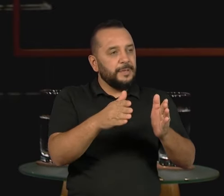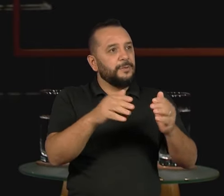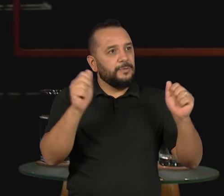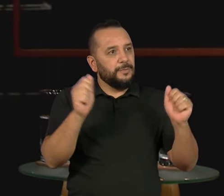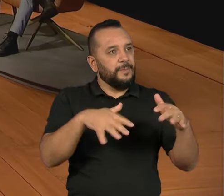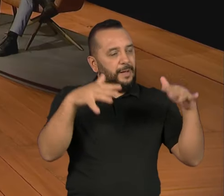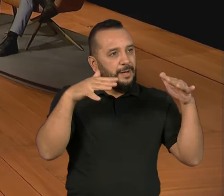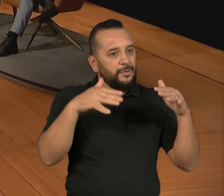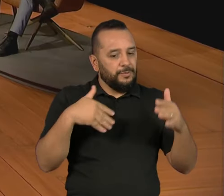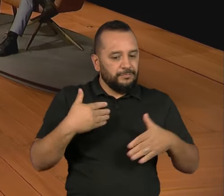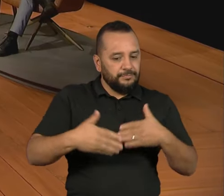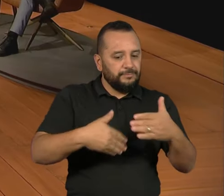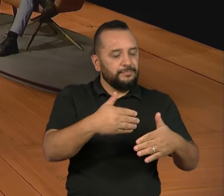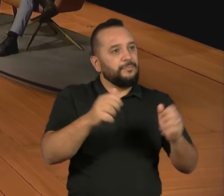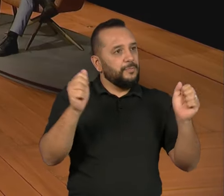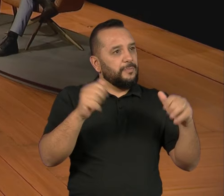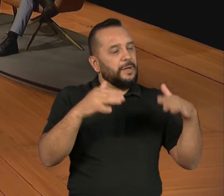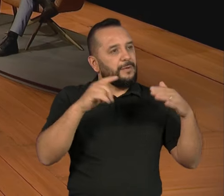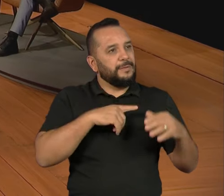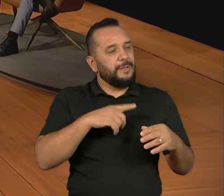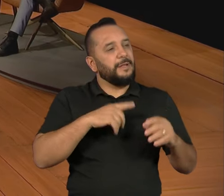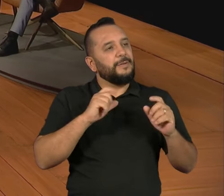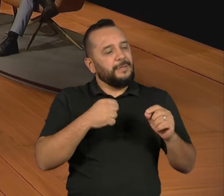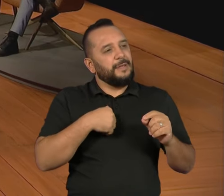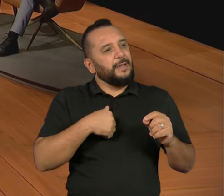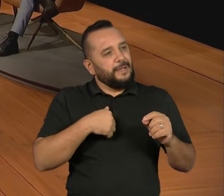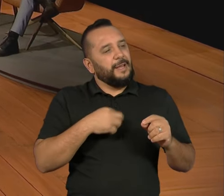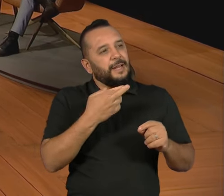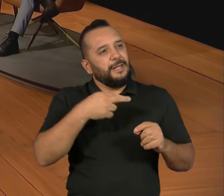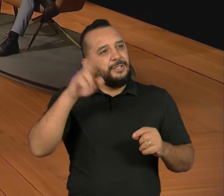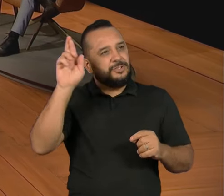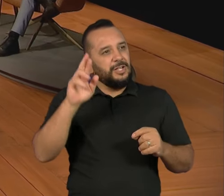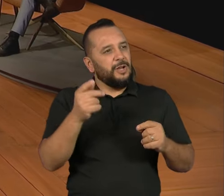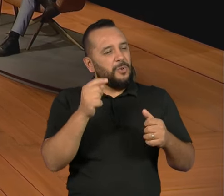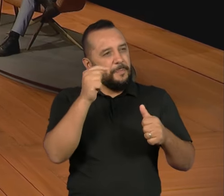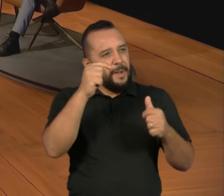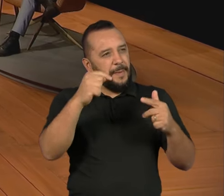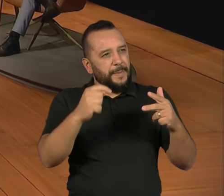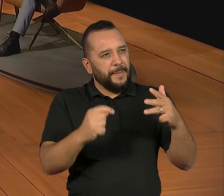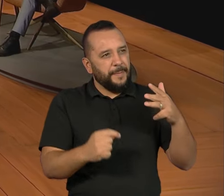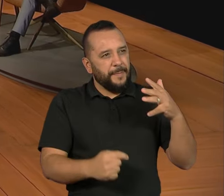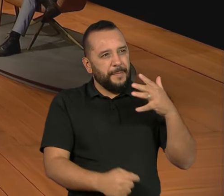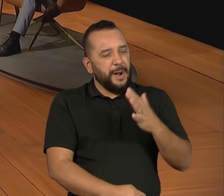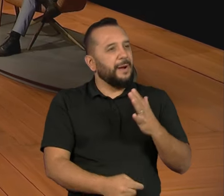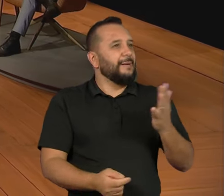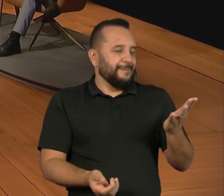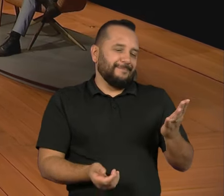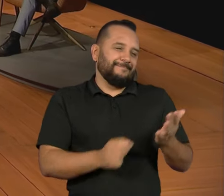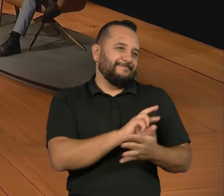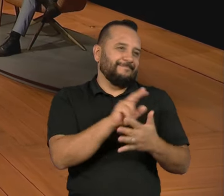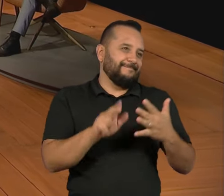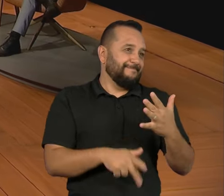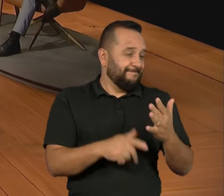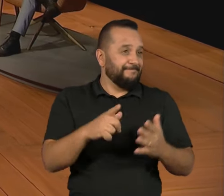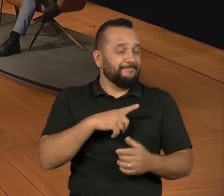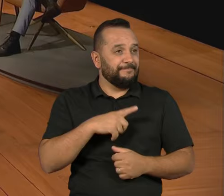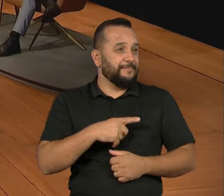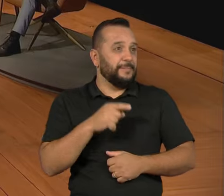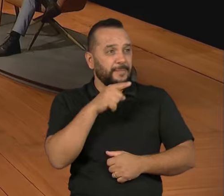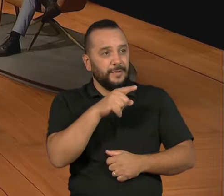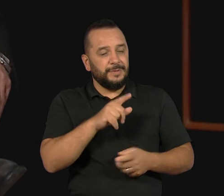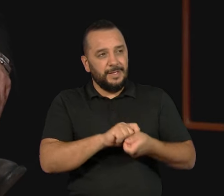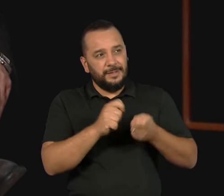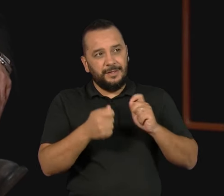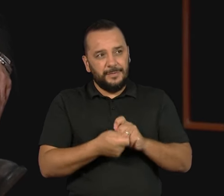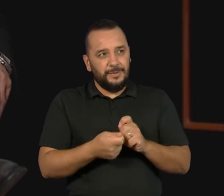inclusive. Tem uma relação aqui, zen budismo, hinduísmo, xamanismo, sufismo, etc, etc, etc, etc. E você, inclusive, adaptou